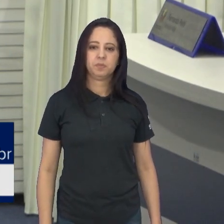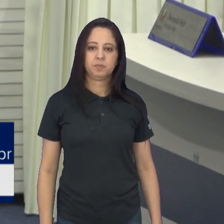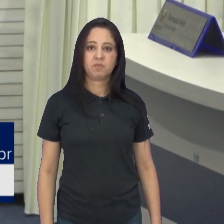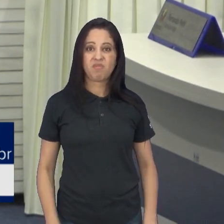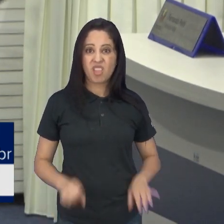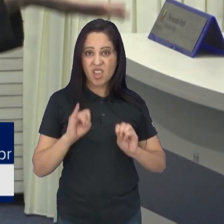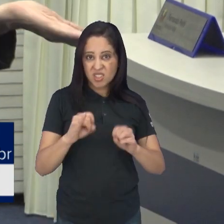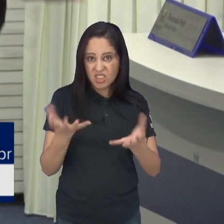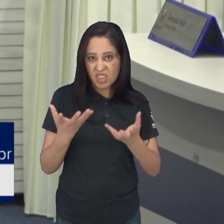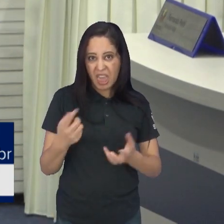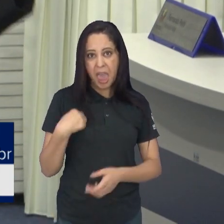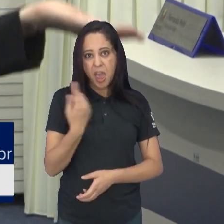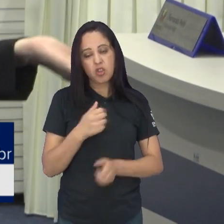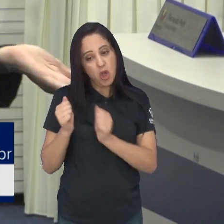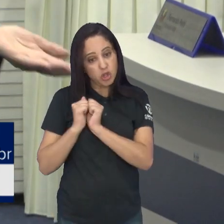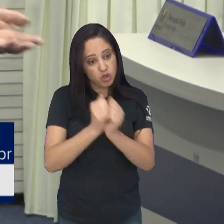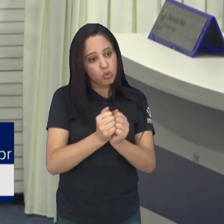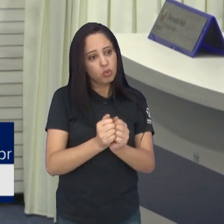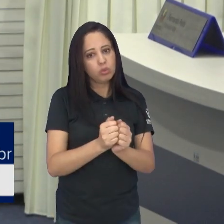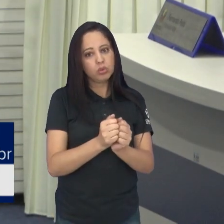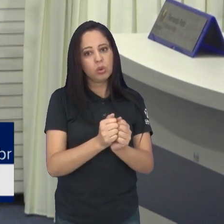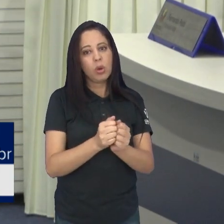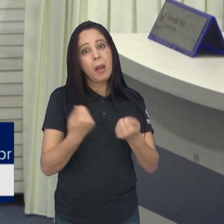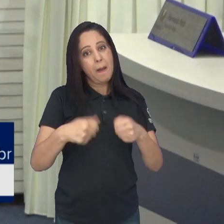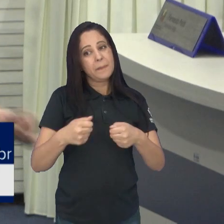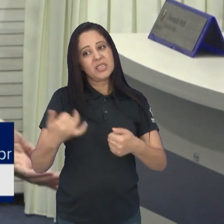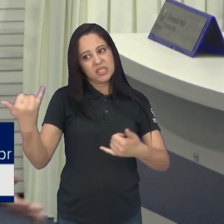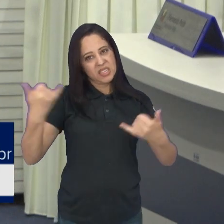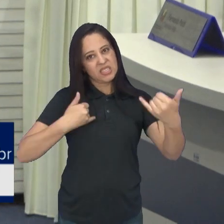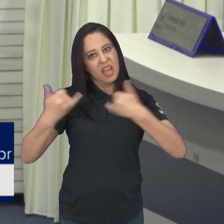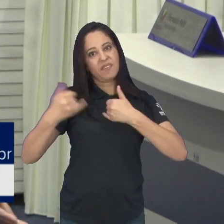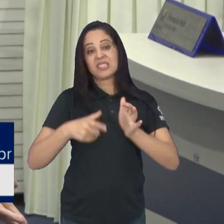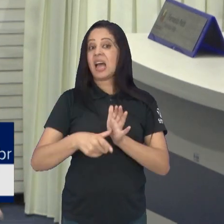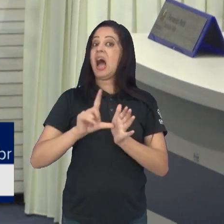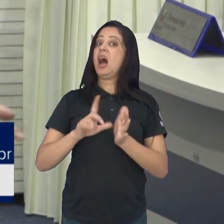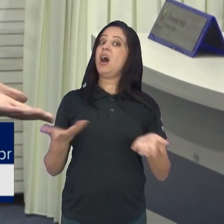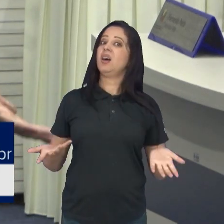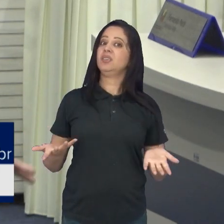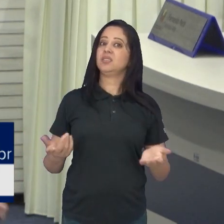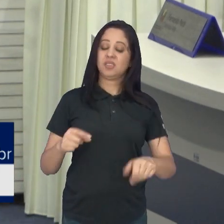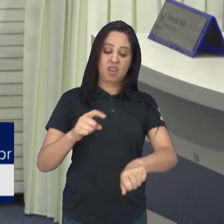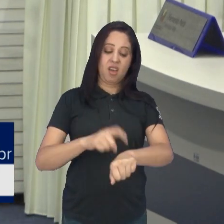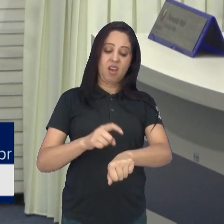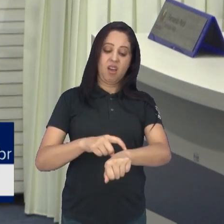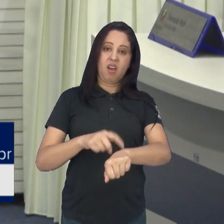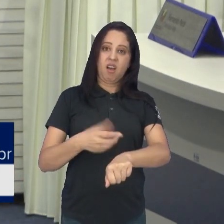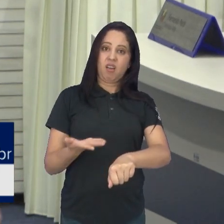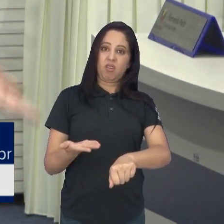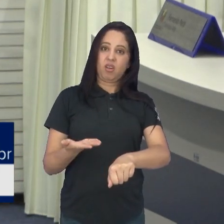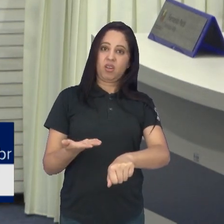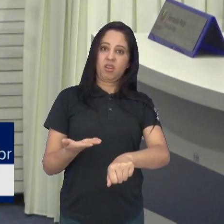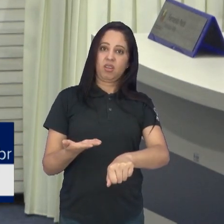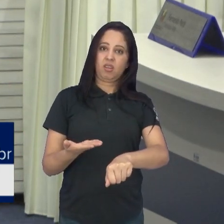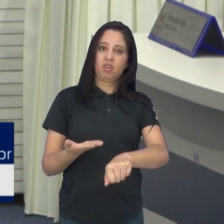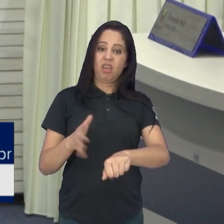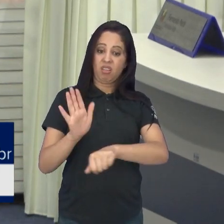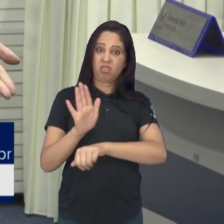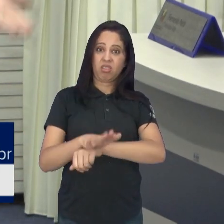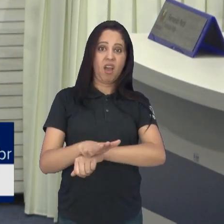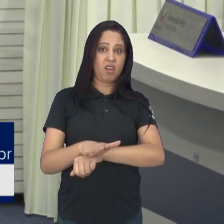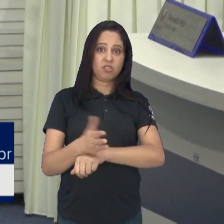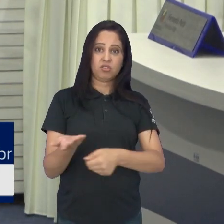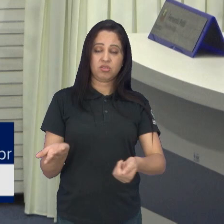nessa vistoria, nessa visita, não seria agora, às 19 horas, que nós teríamos que ser convidados. Mesmo porque a